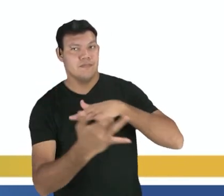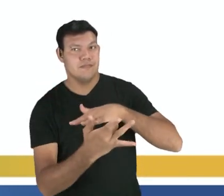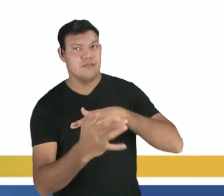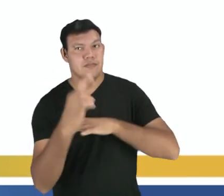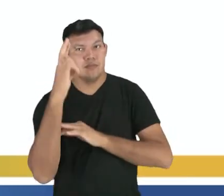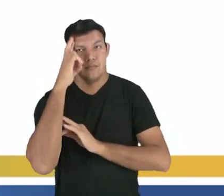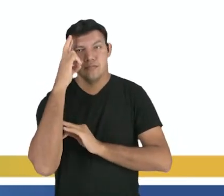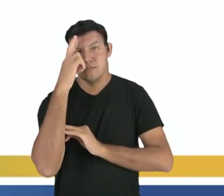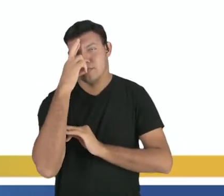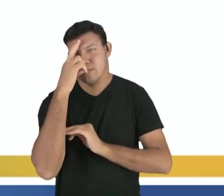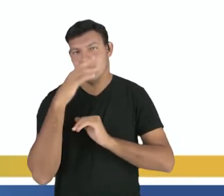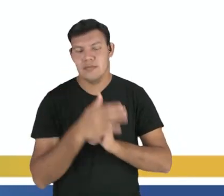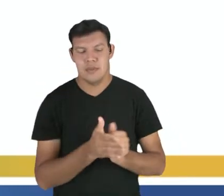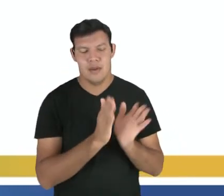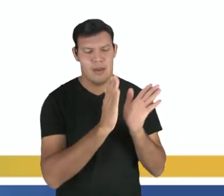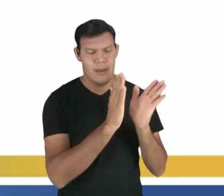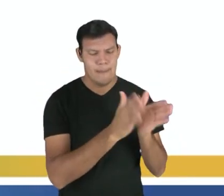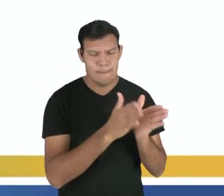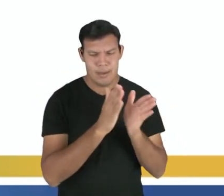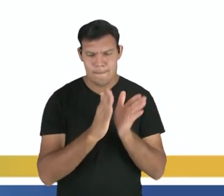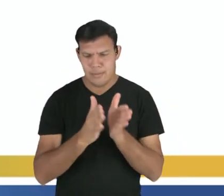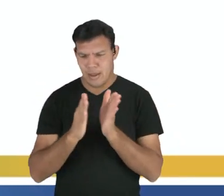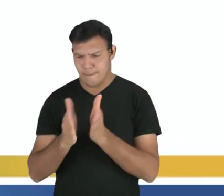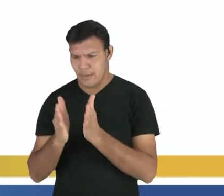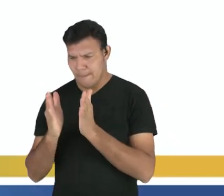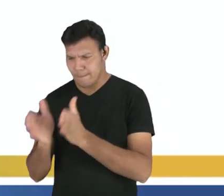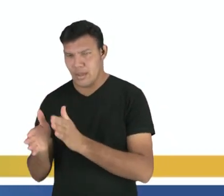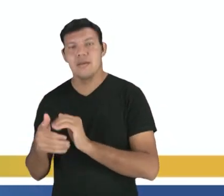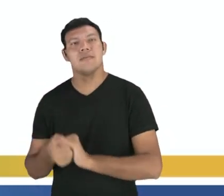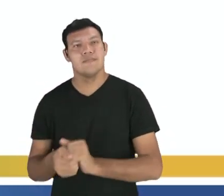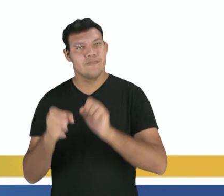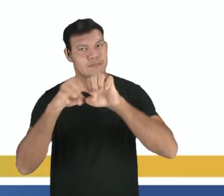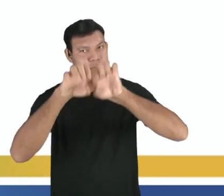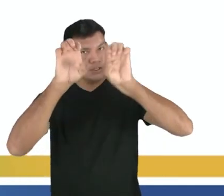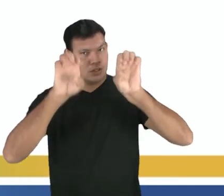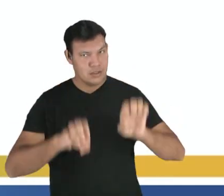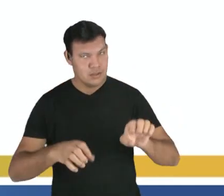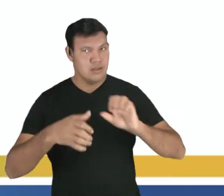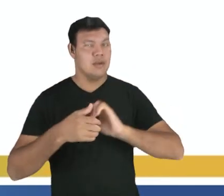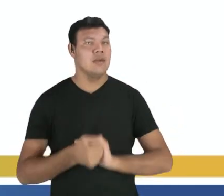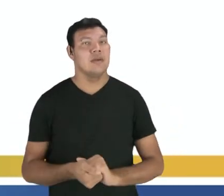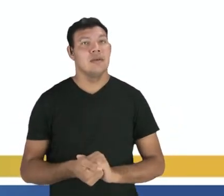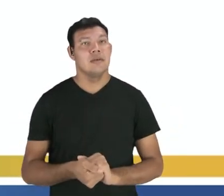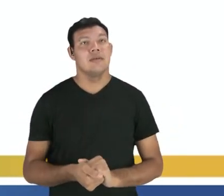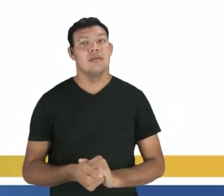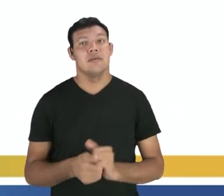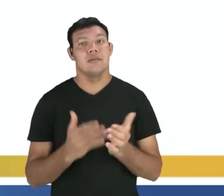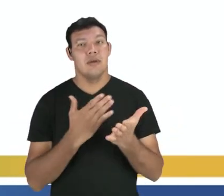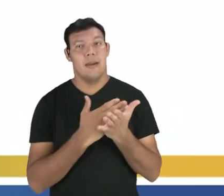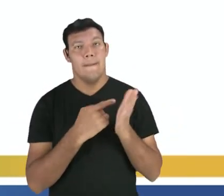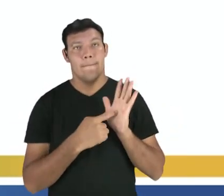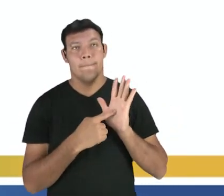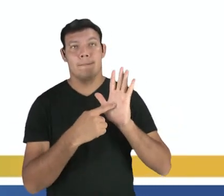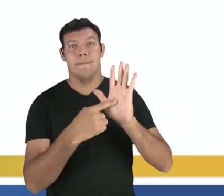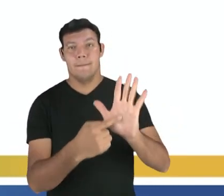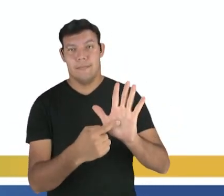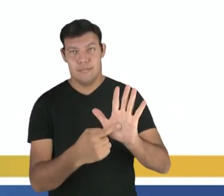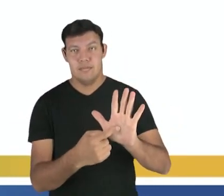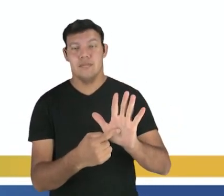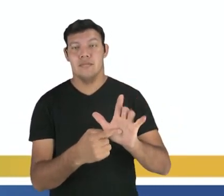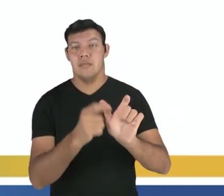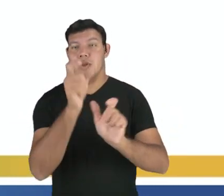seguir é uma sequência linear ela tem essa estrutura ela inicia apresentando ali